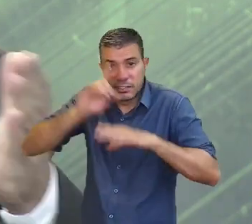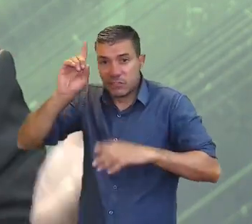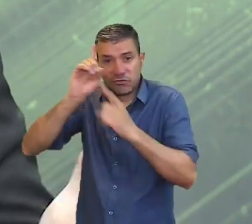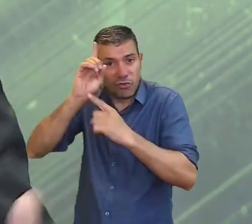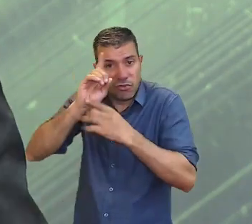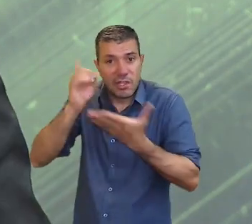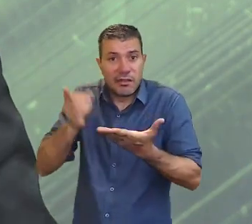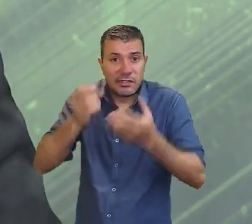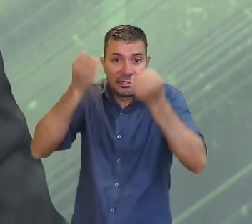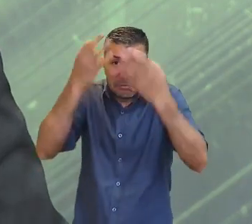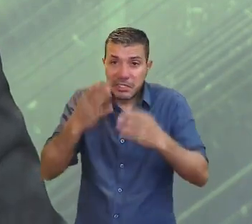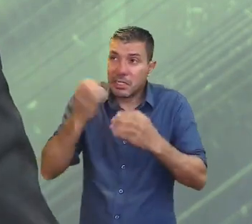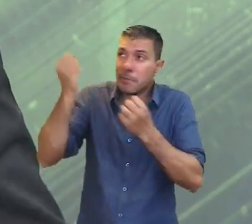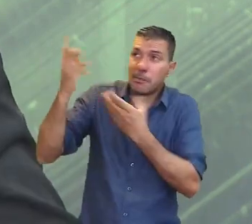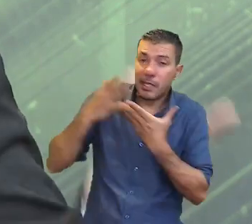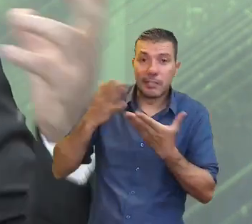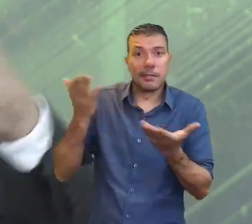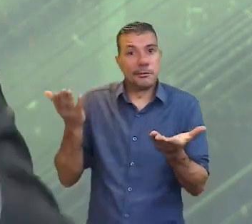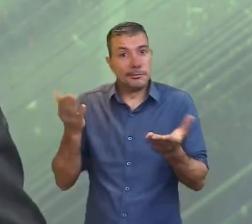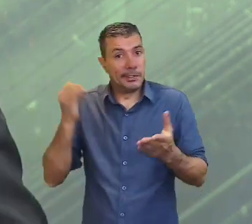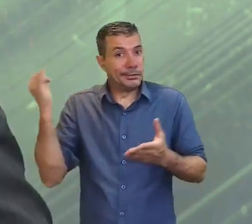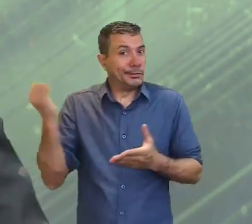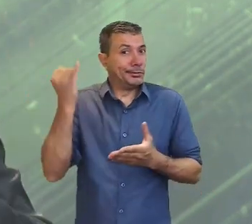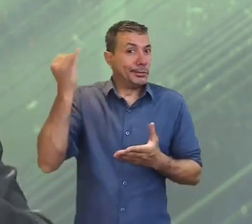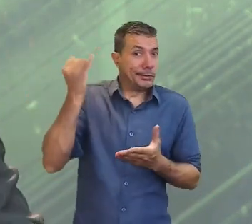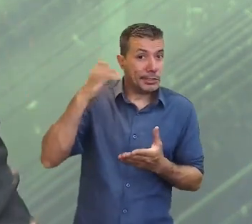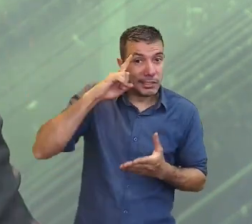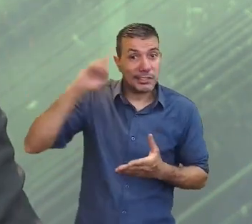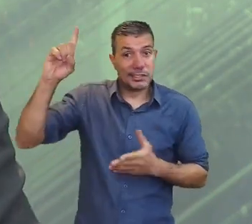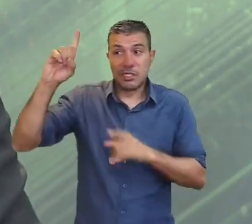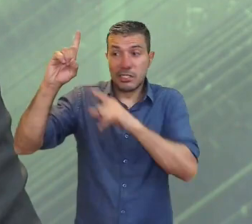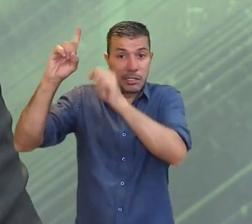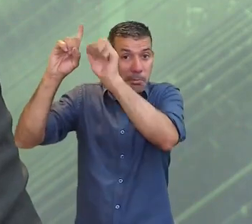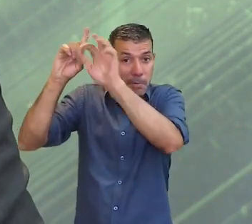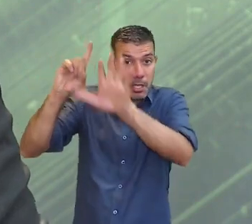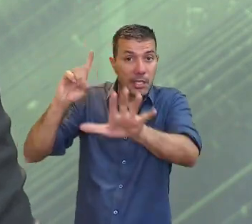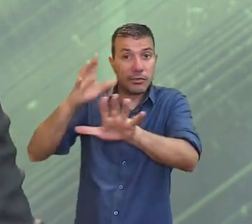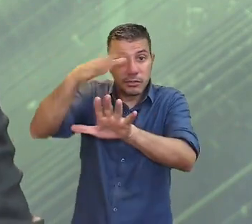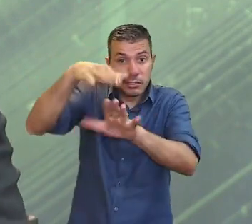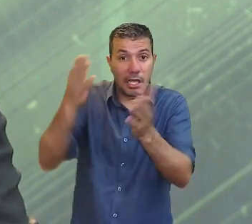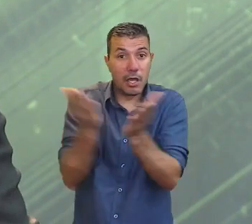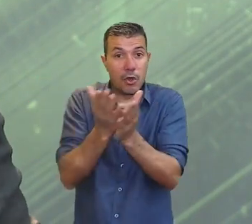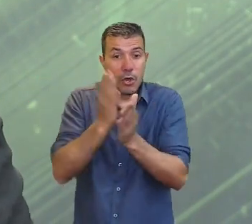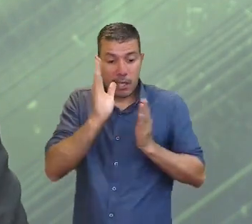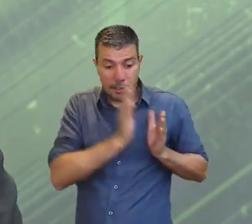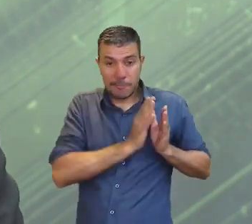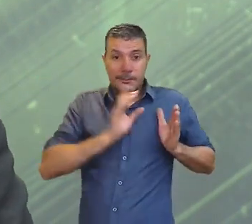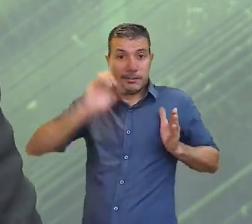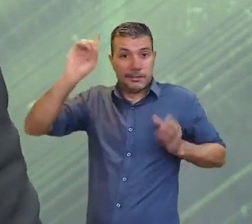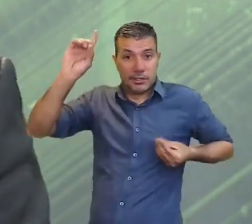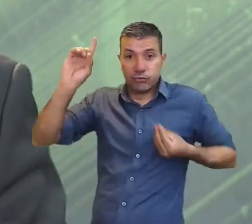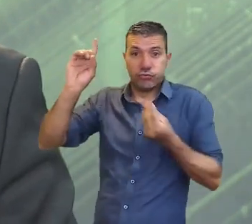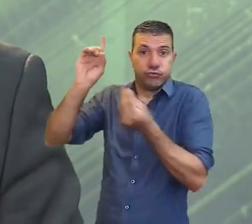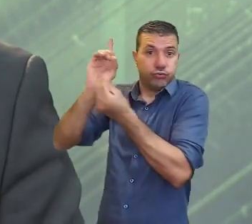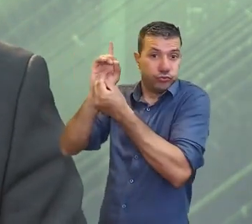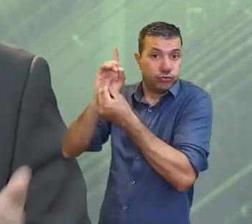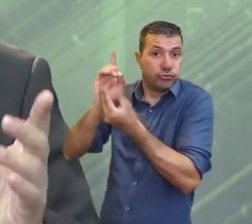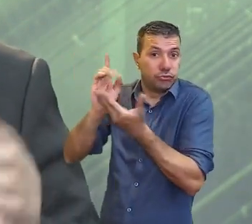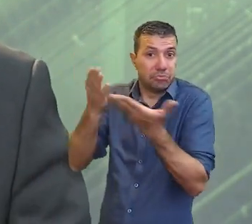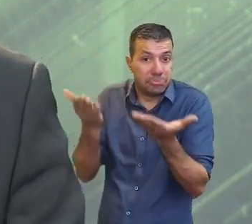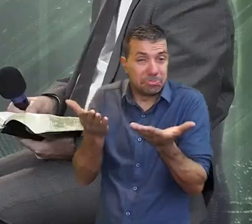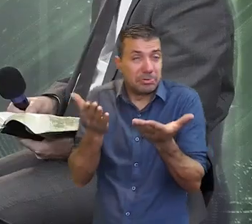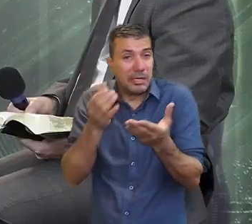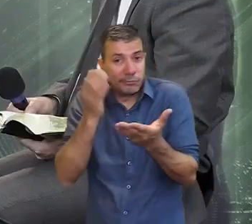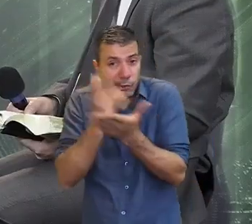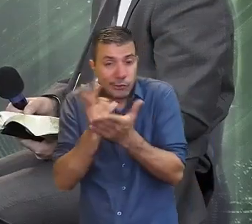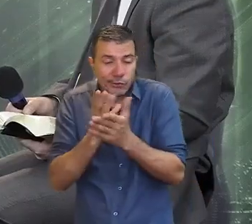você fala tanto das bênçãos, mas talvez a maior bênção que você pode receber nessa noite é entregar o seu coração obediente nas mãos de Deus. Mas